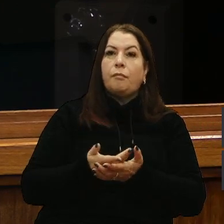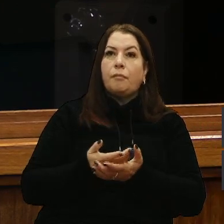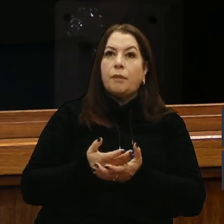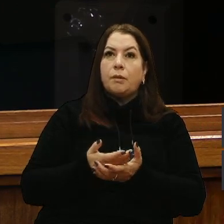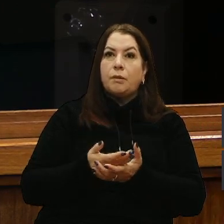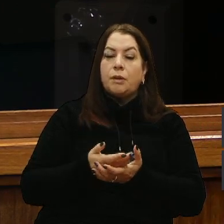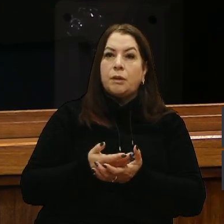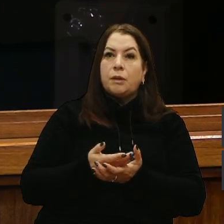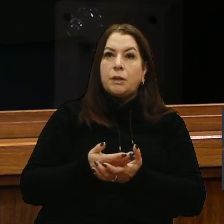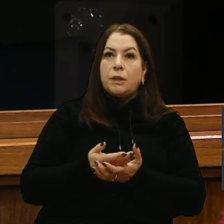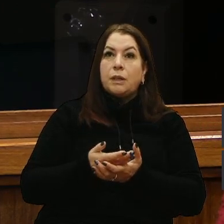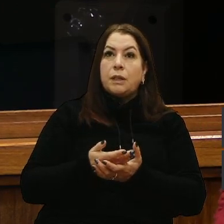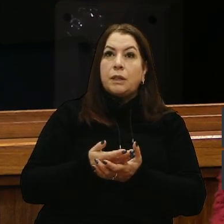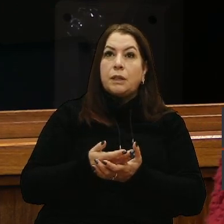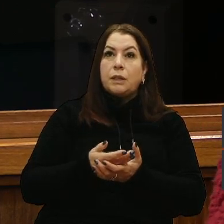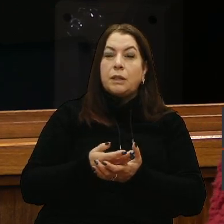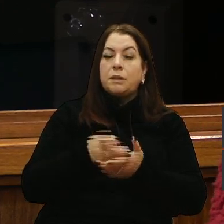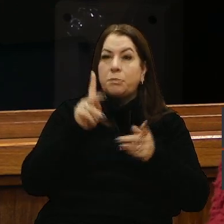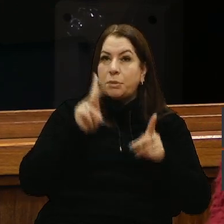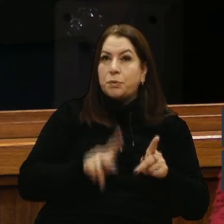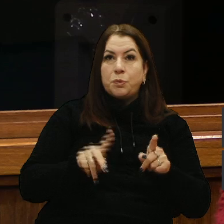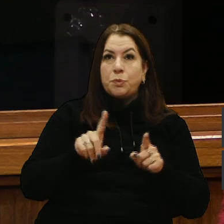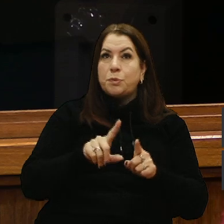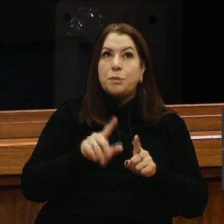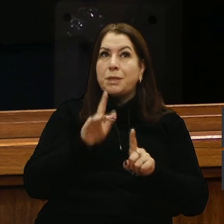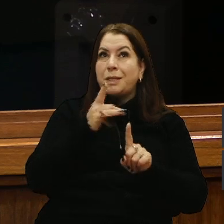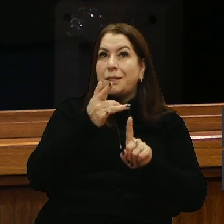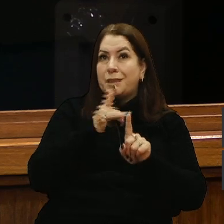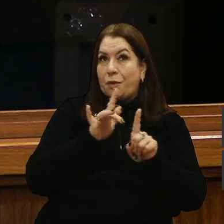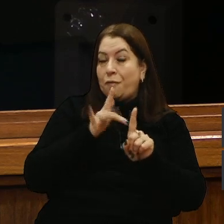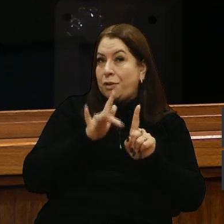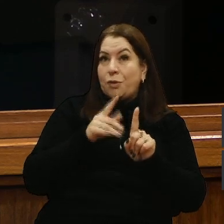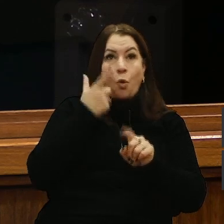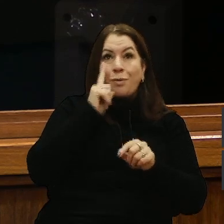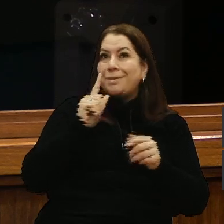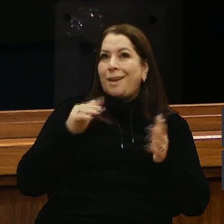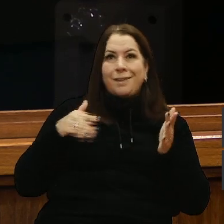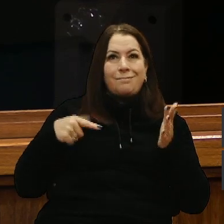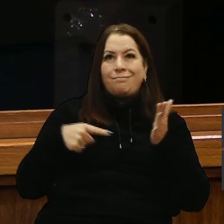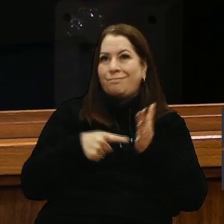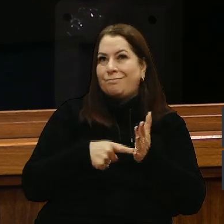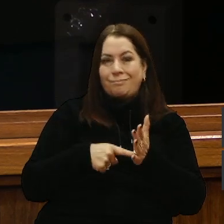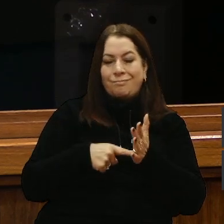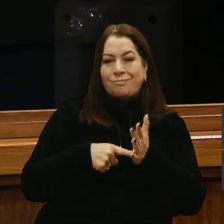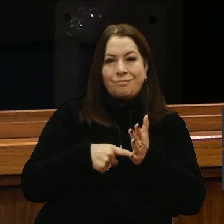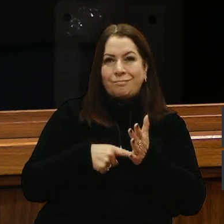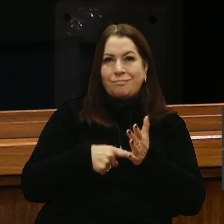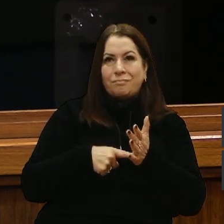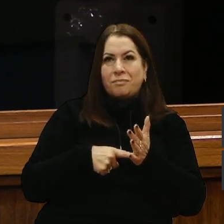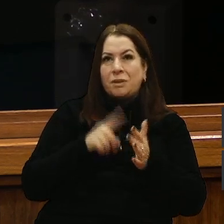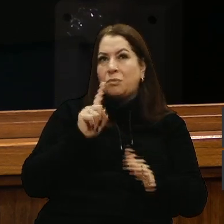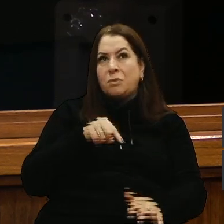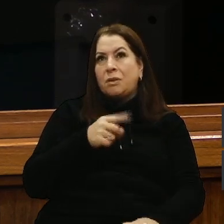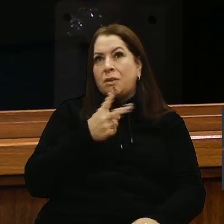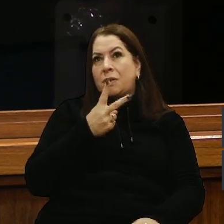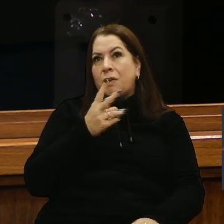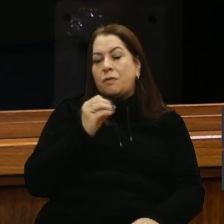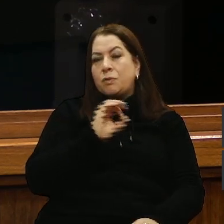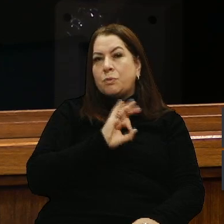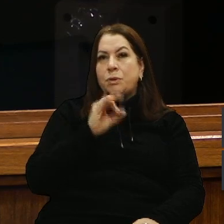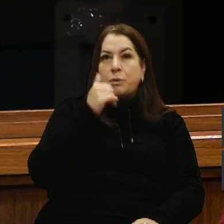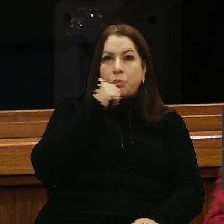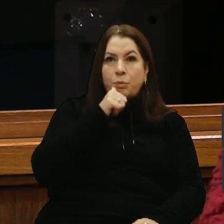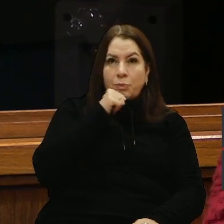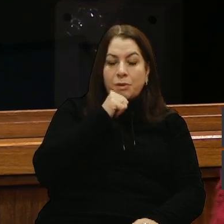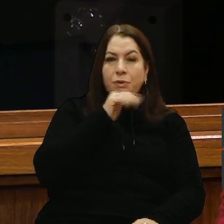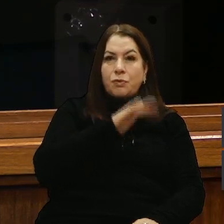as vítimas, elas não conseguem denunciar. Não chega a 20% de